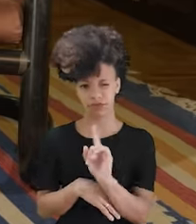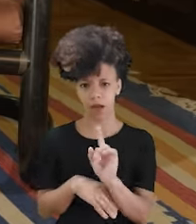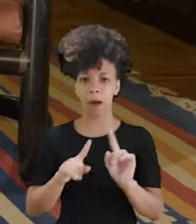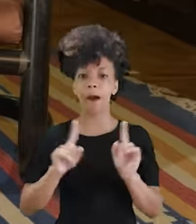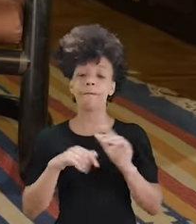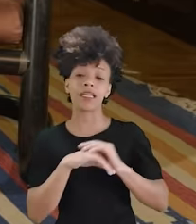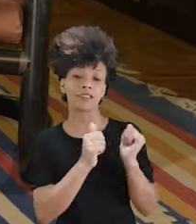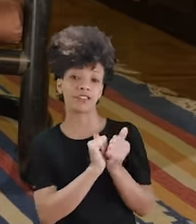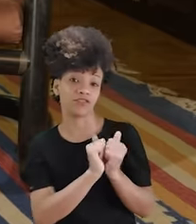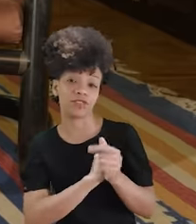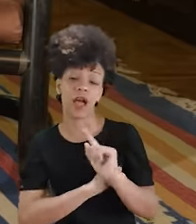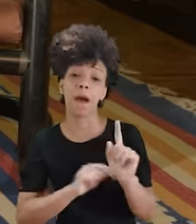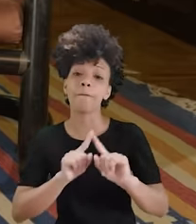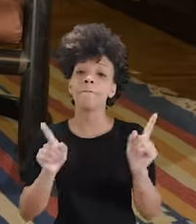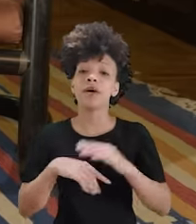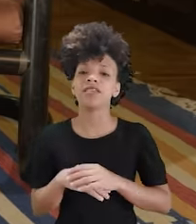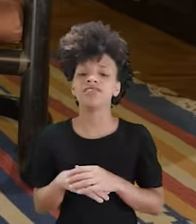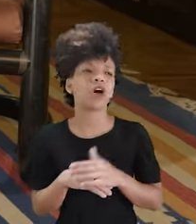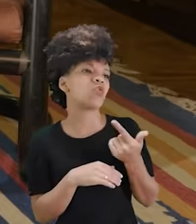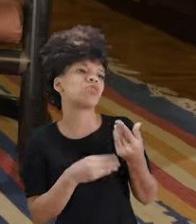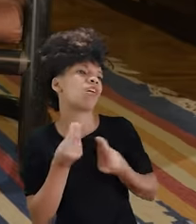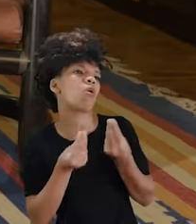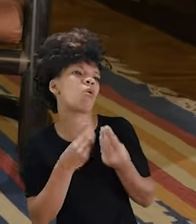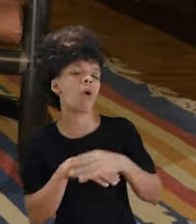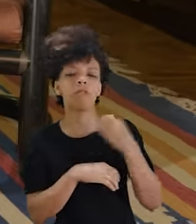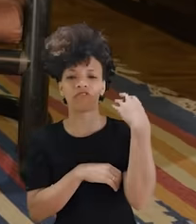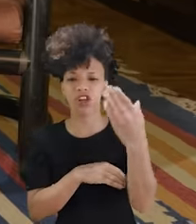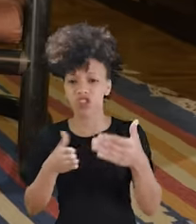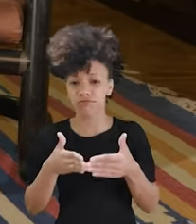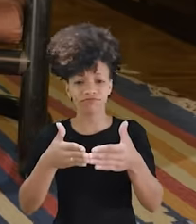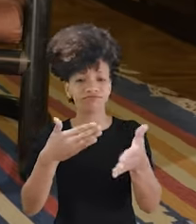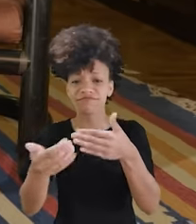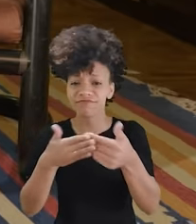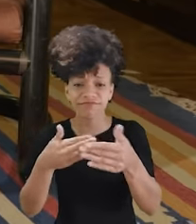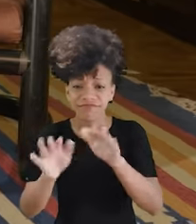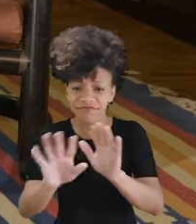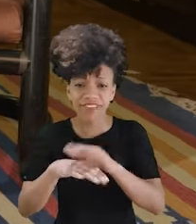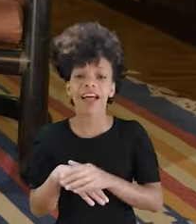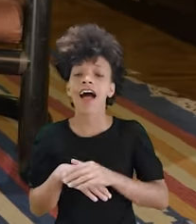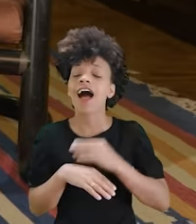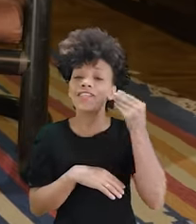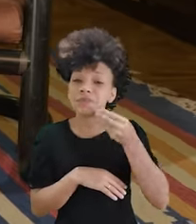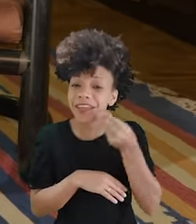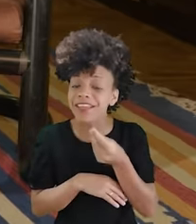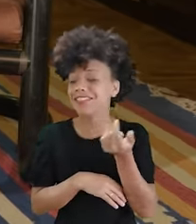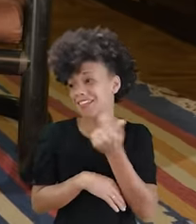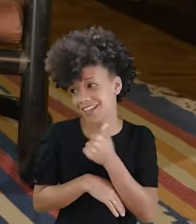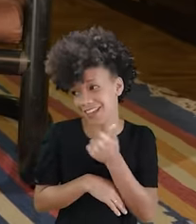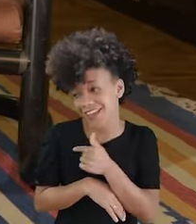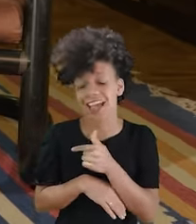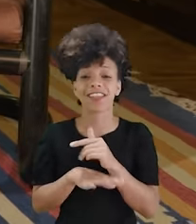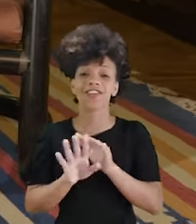Cruzeiro navio viagens lavar mas eu não tenho condição de viajar de navio não importa a história vai ser engraçado